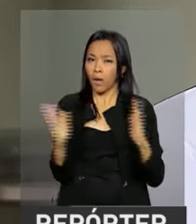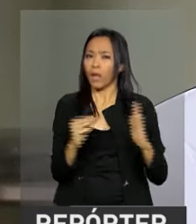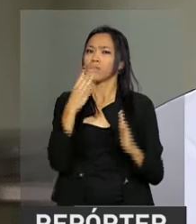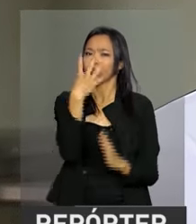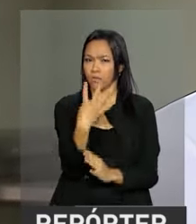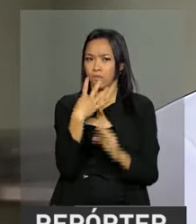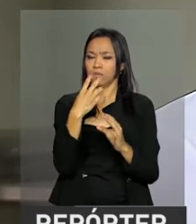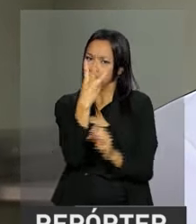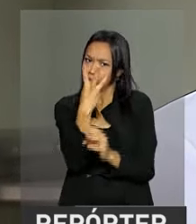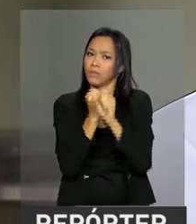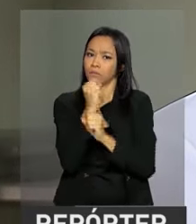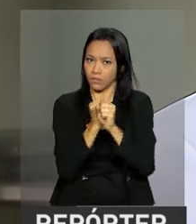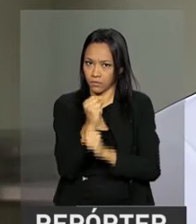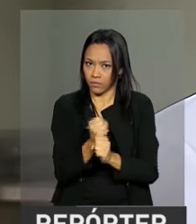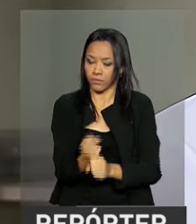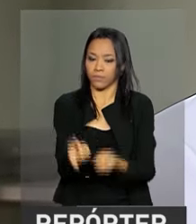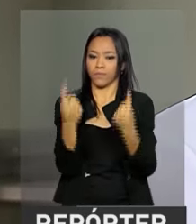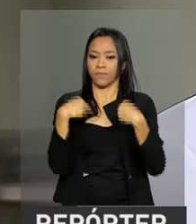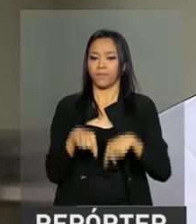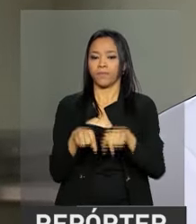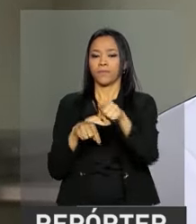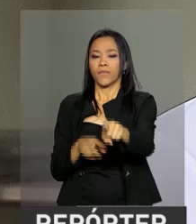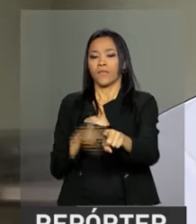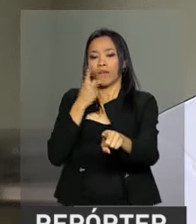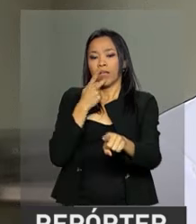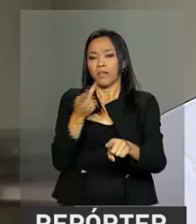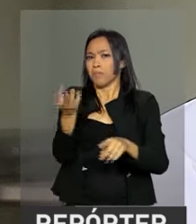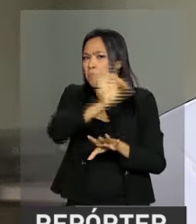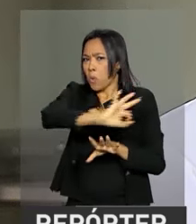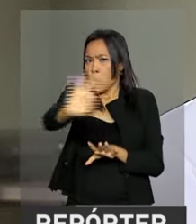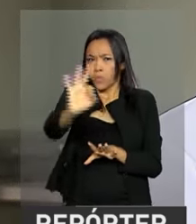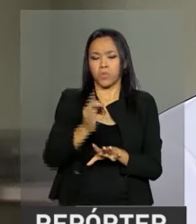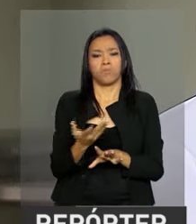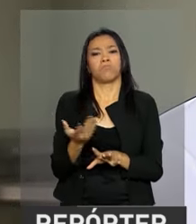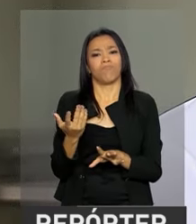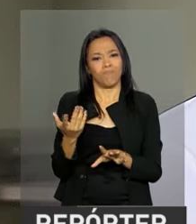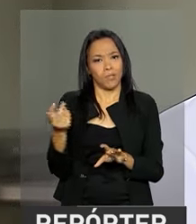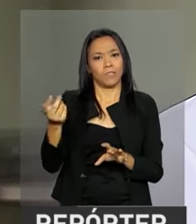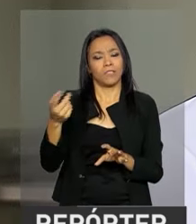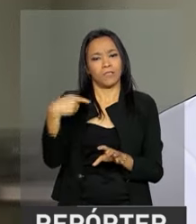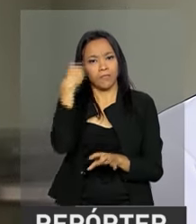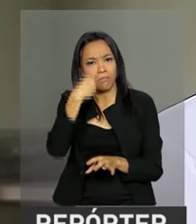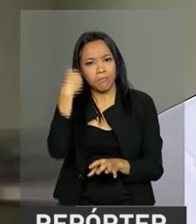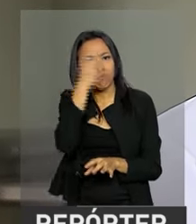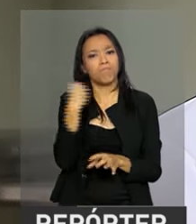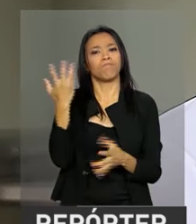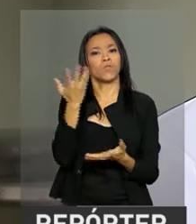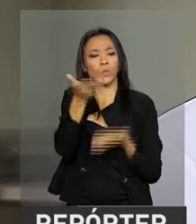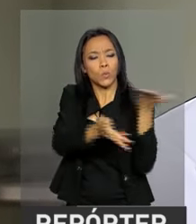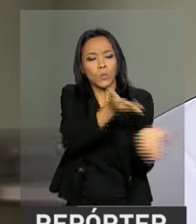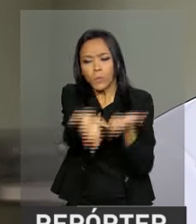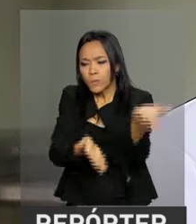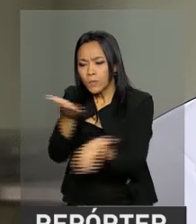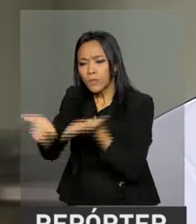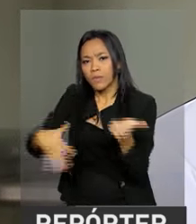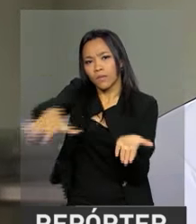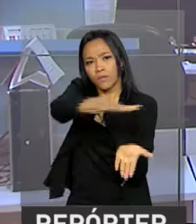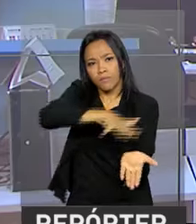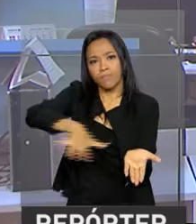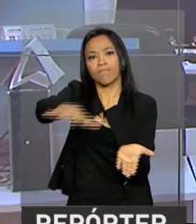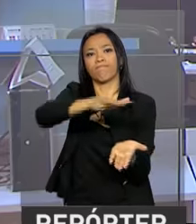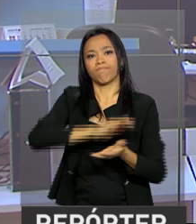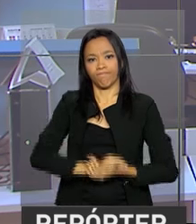fenomenal para ess para essa condição de tratamento de cuidado com o paciente